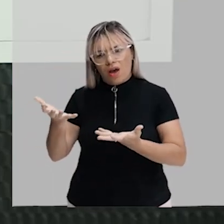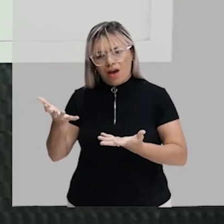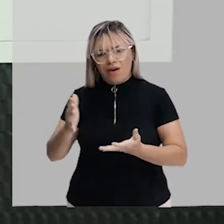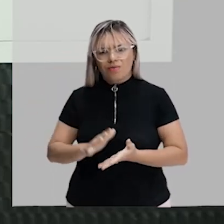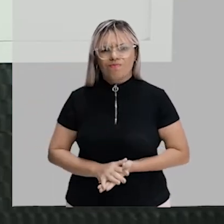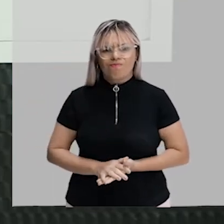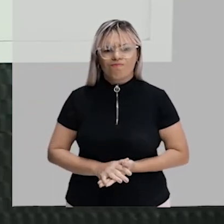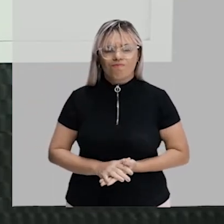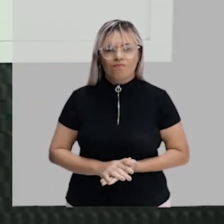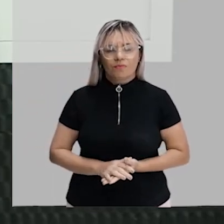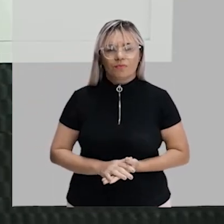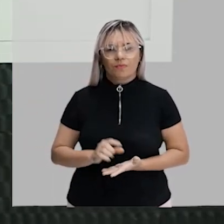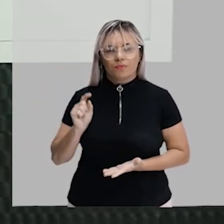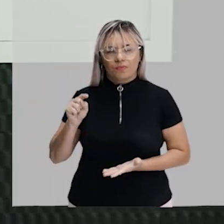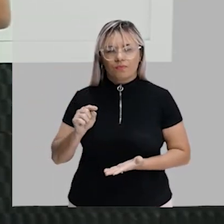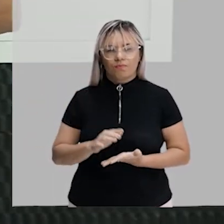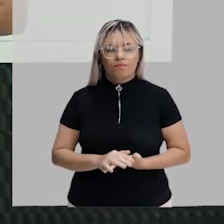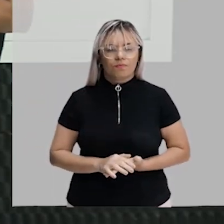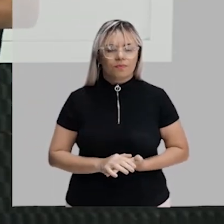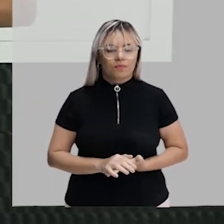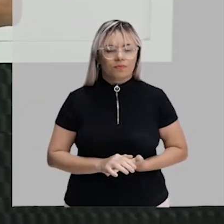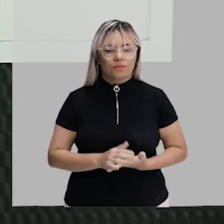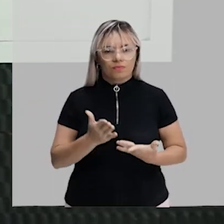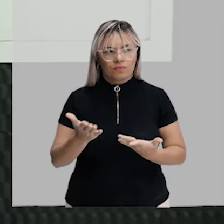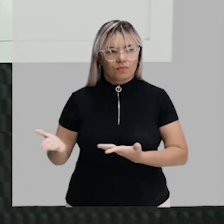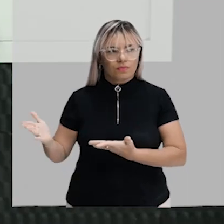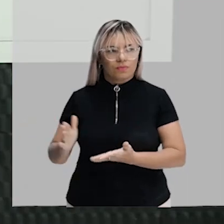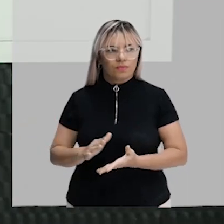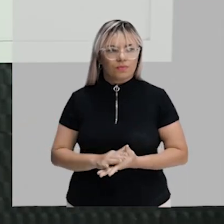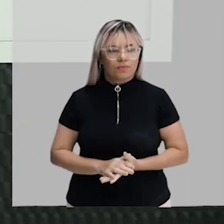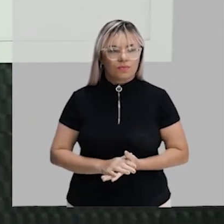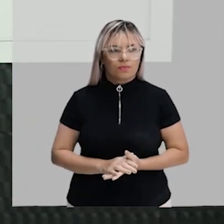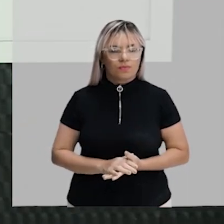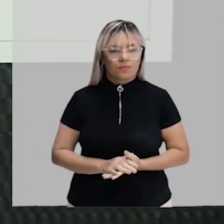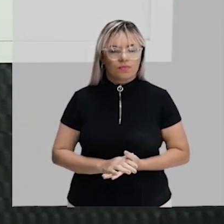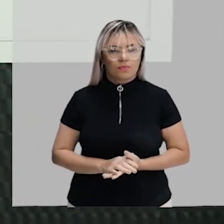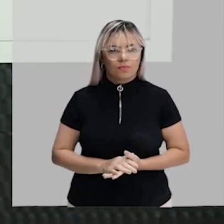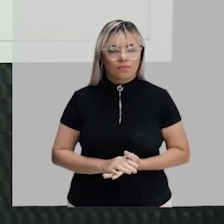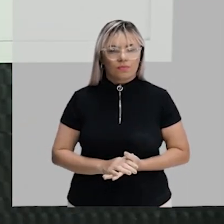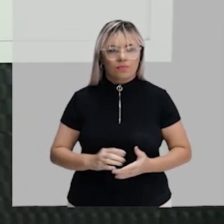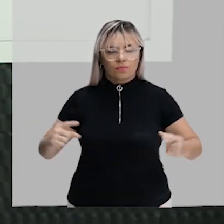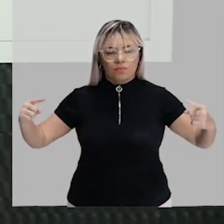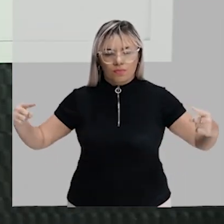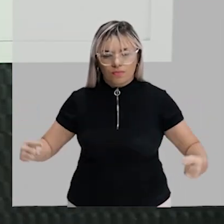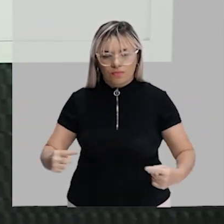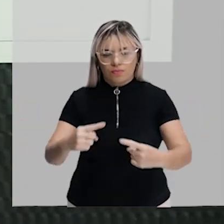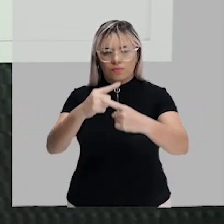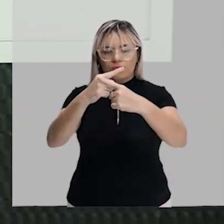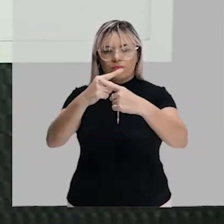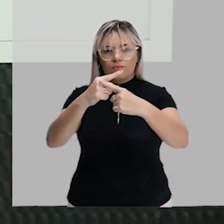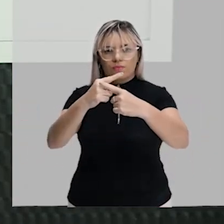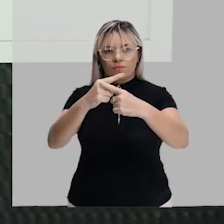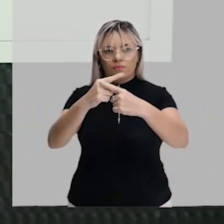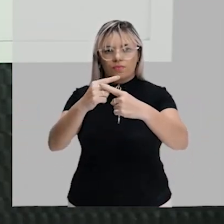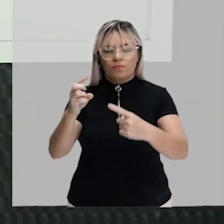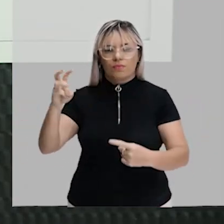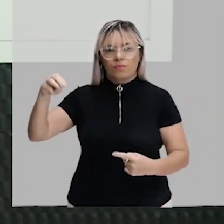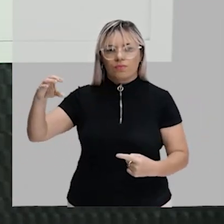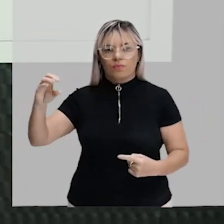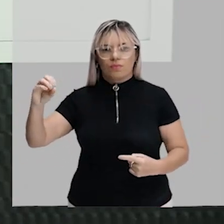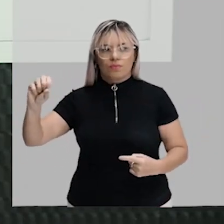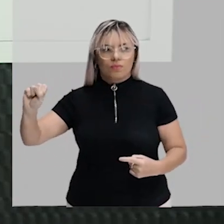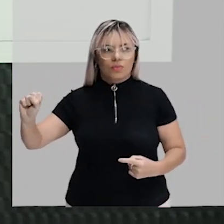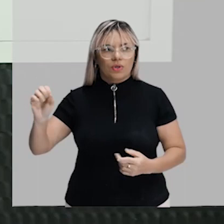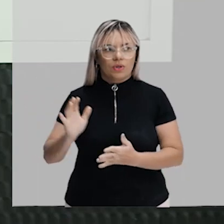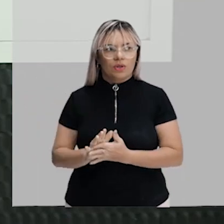Certo? Pronto, olha só. Então, basta aqui você fazer produto dos meios pelo produto dos extremos,